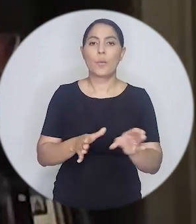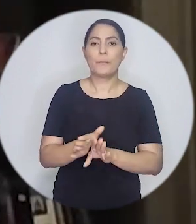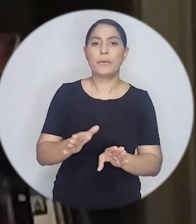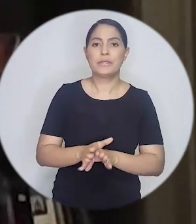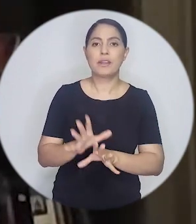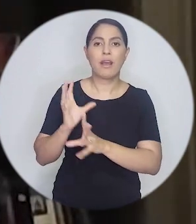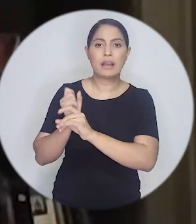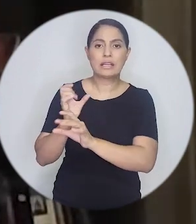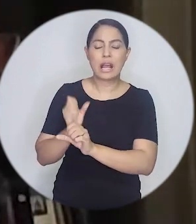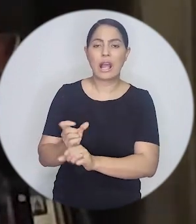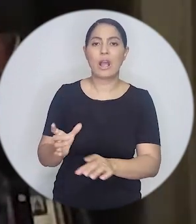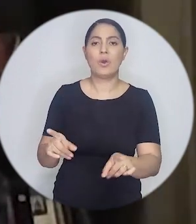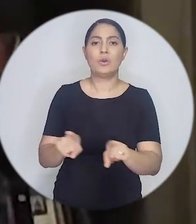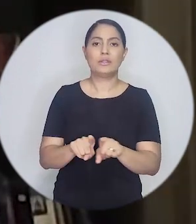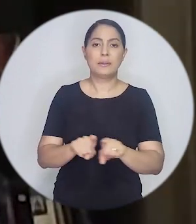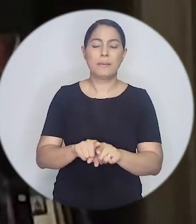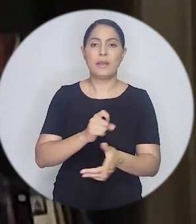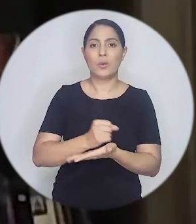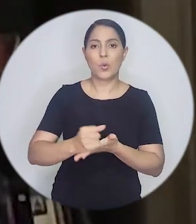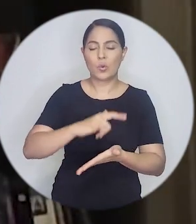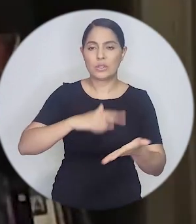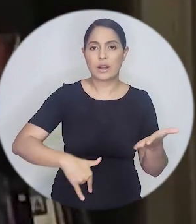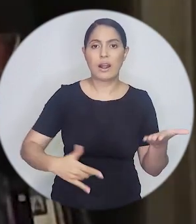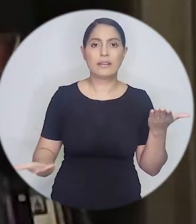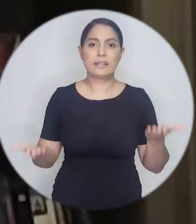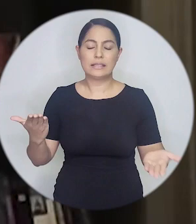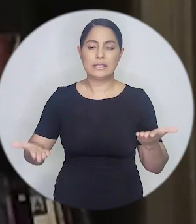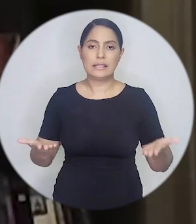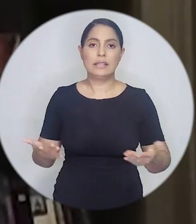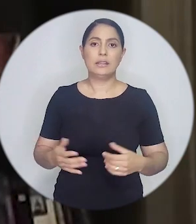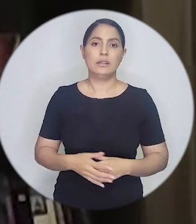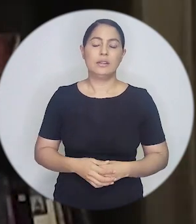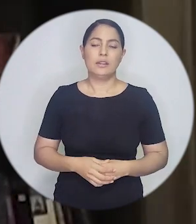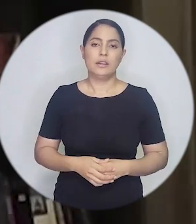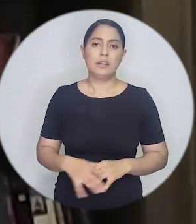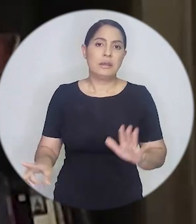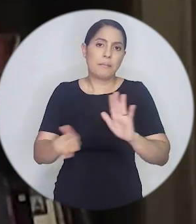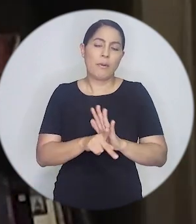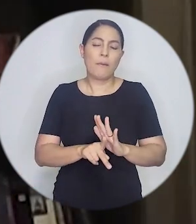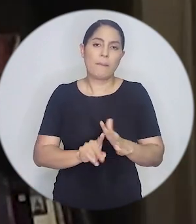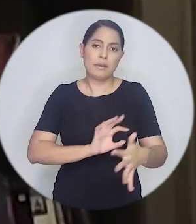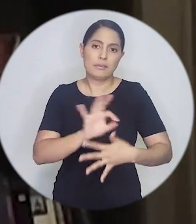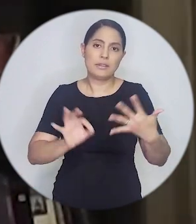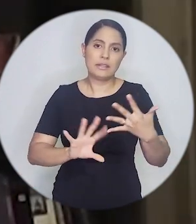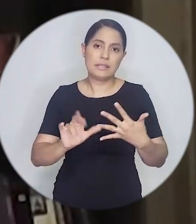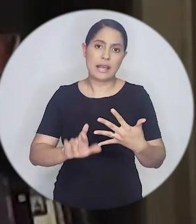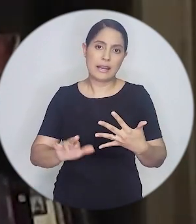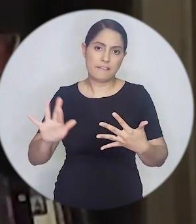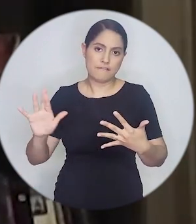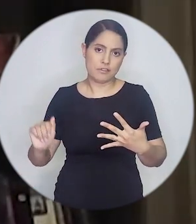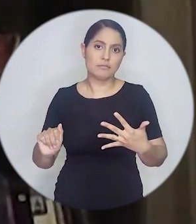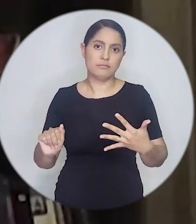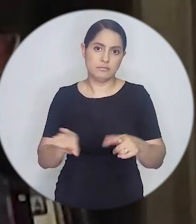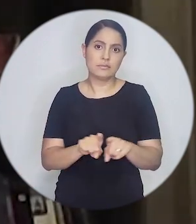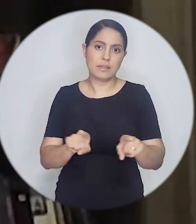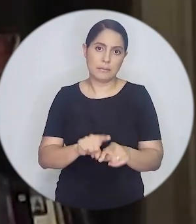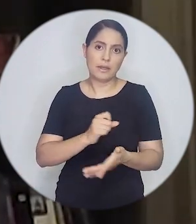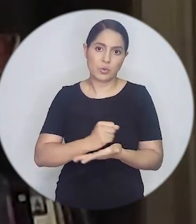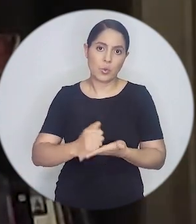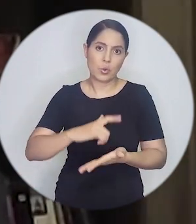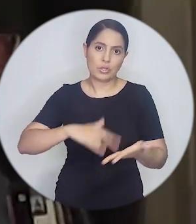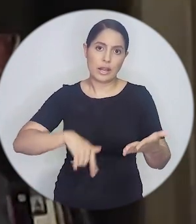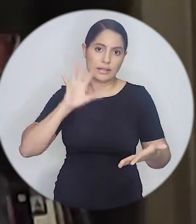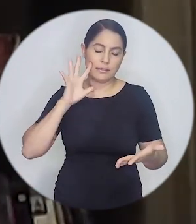orientar ali o cálculo de reequilíbrio de contrato, assim como a própria tarifa, né, é definida em